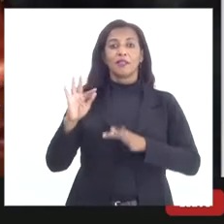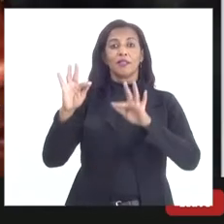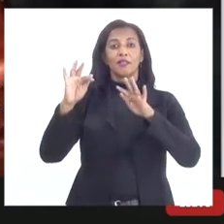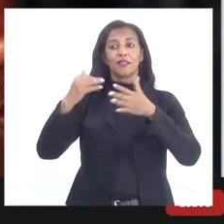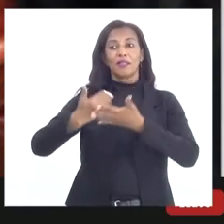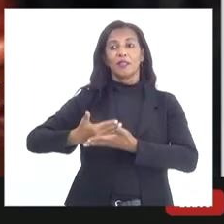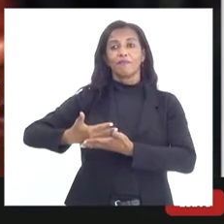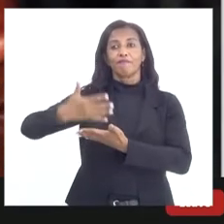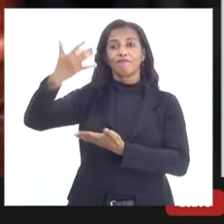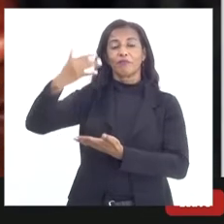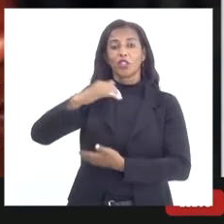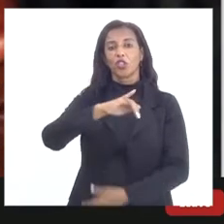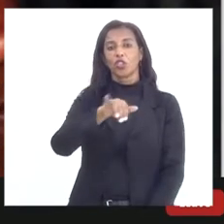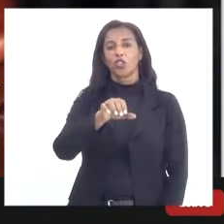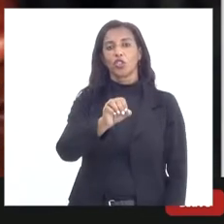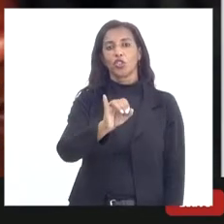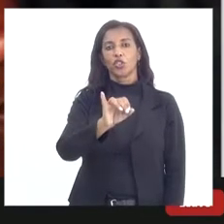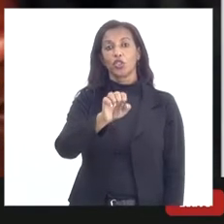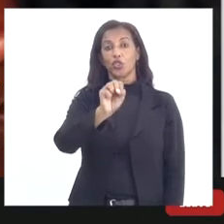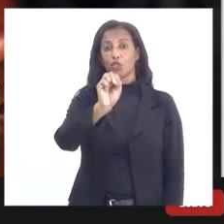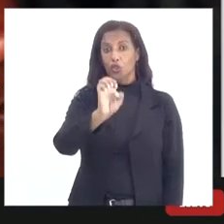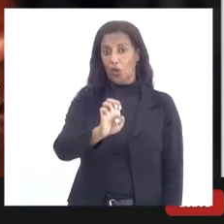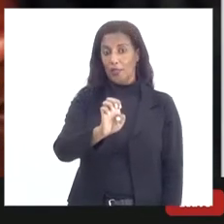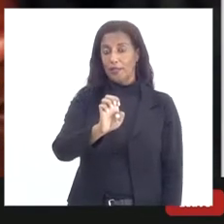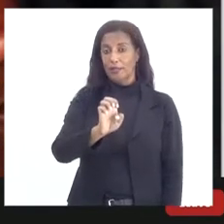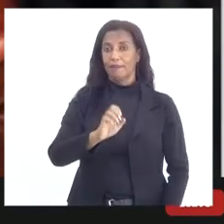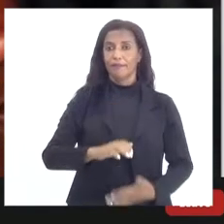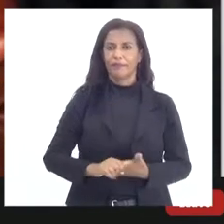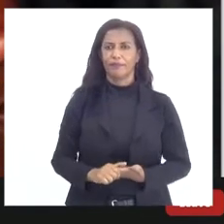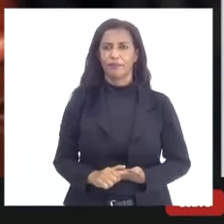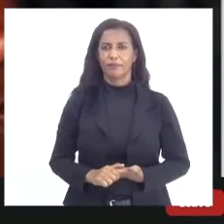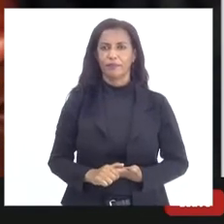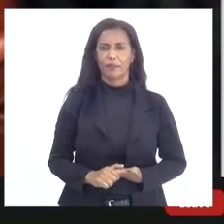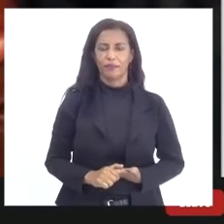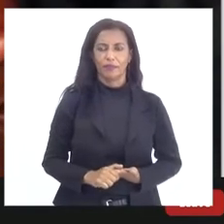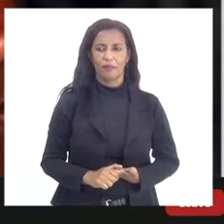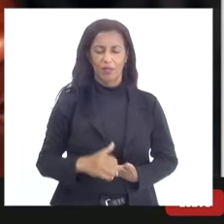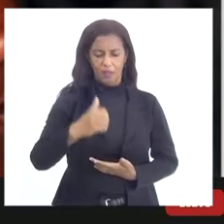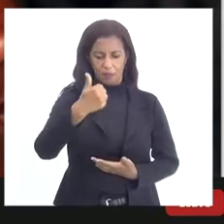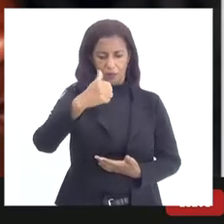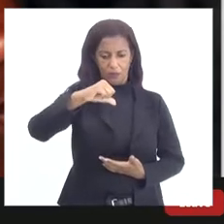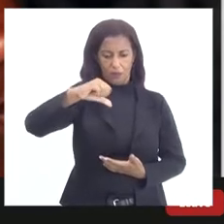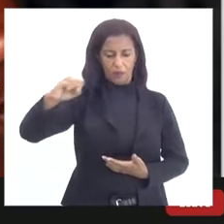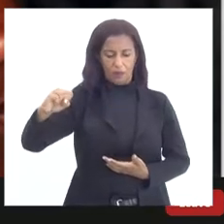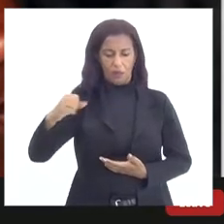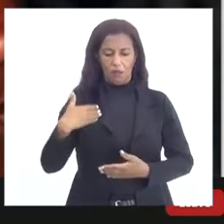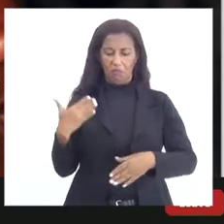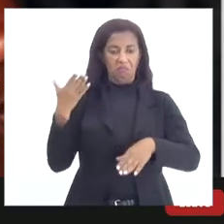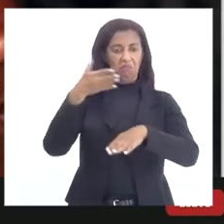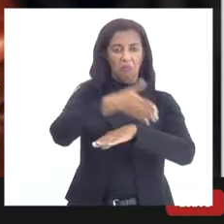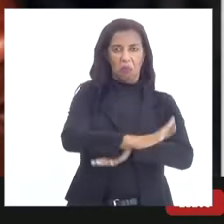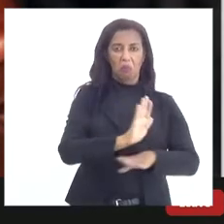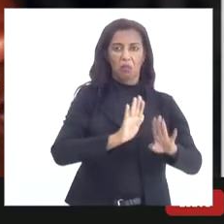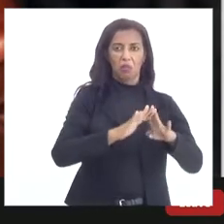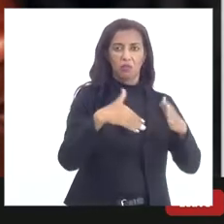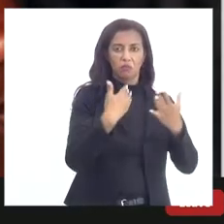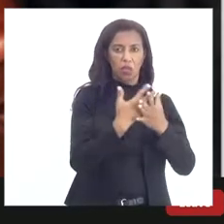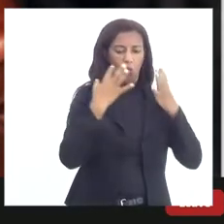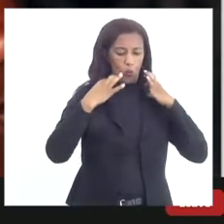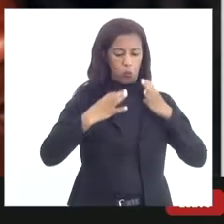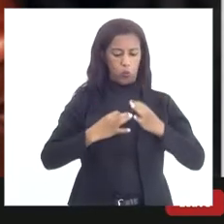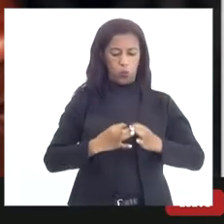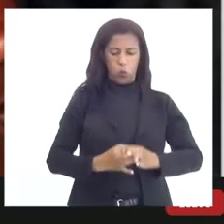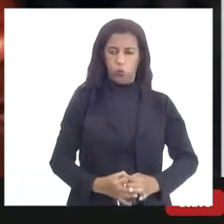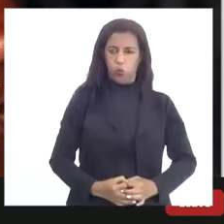importante da Joyce, que foi me dado ainda em 96, não entro na escola com meus colares e